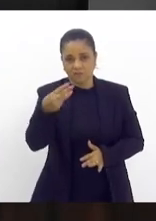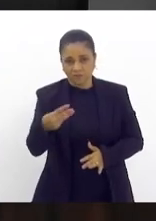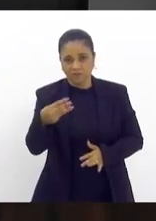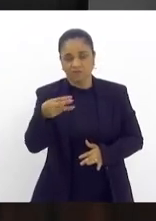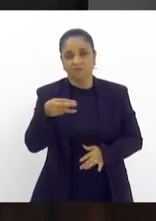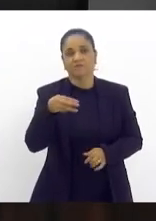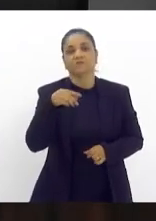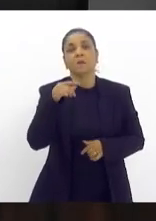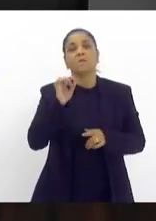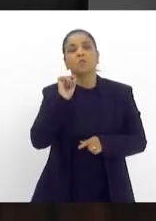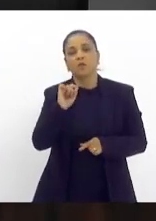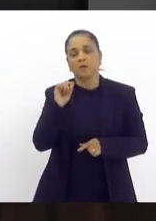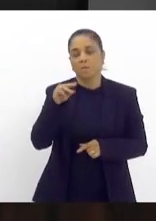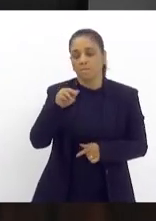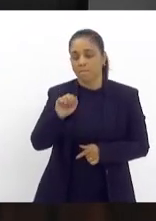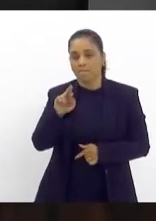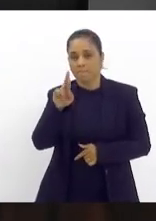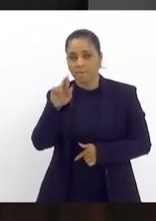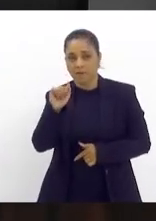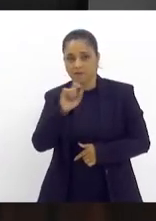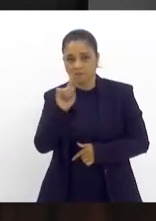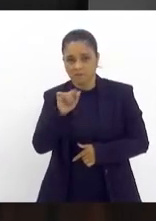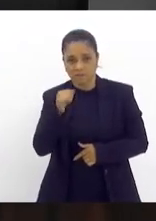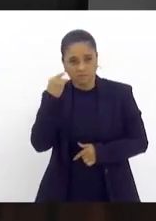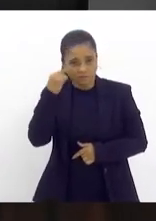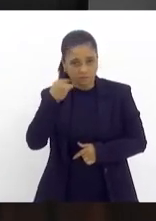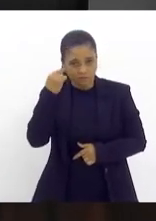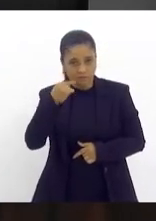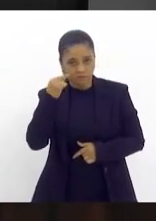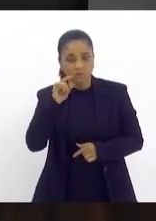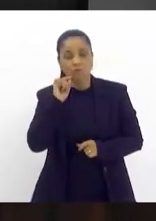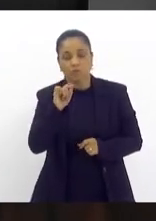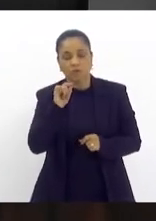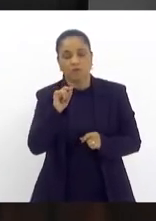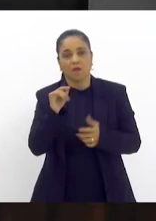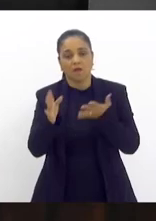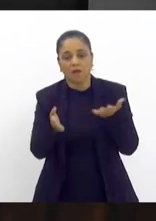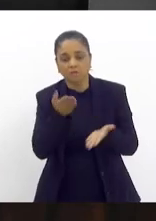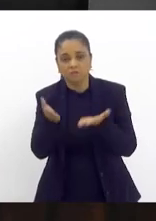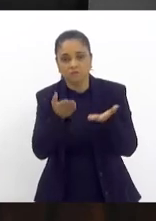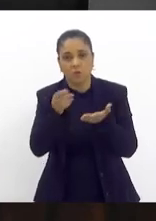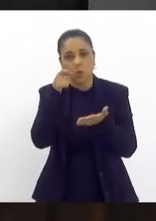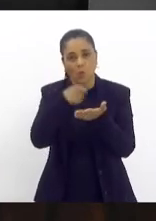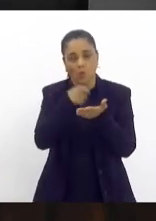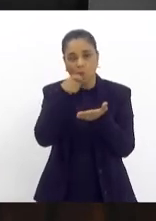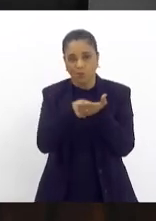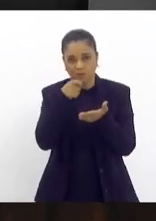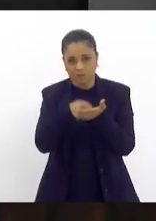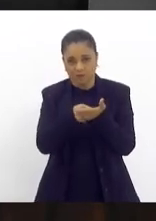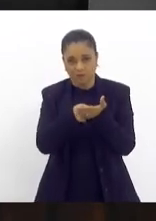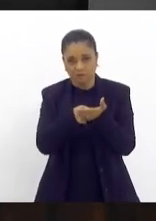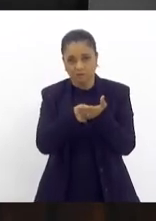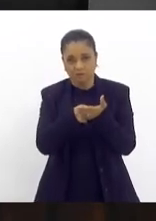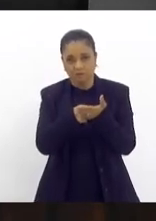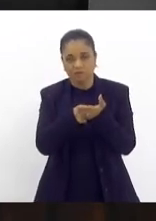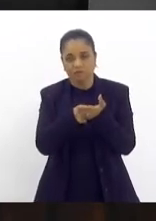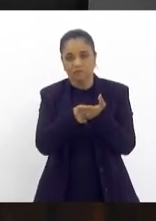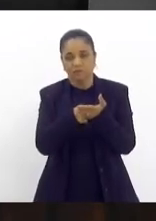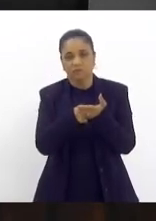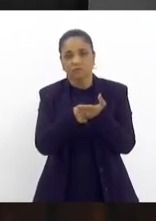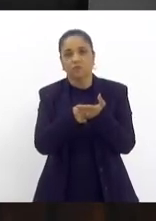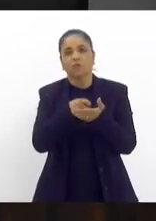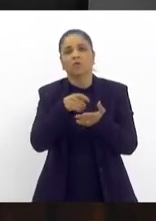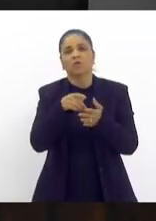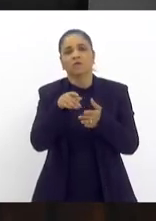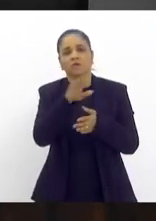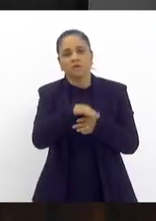sobre a prioridade de atendimento aos órgãos e obrigados egressos de